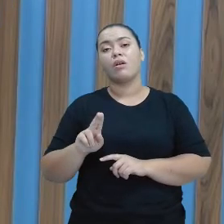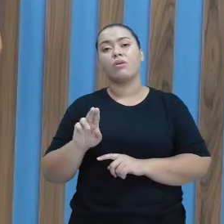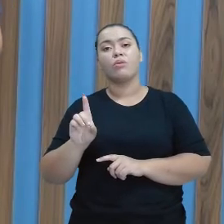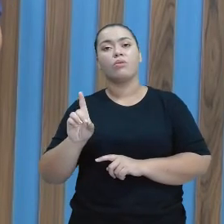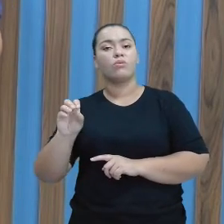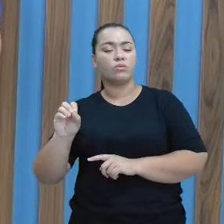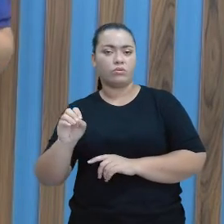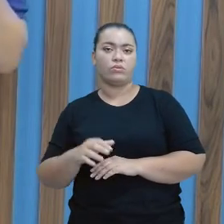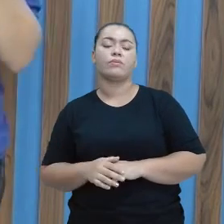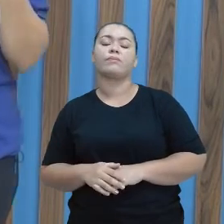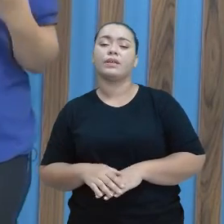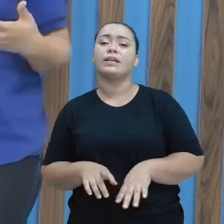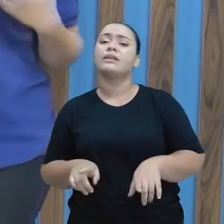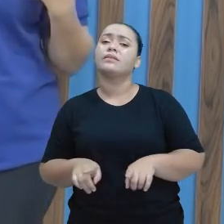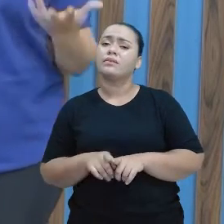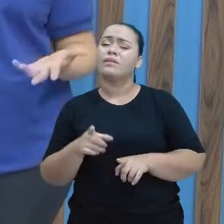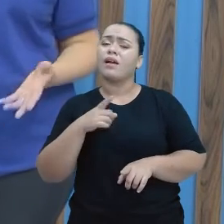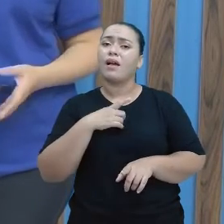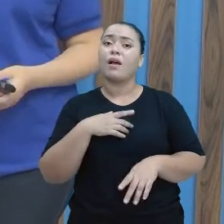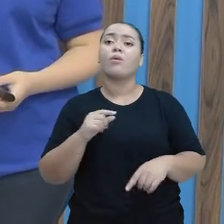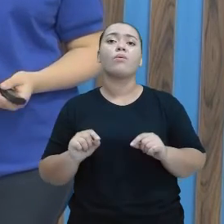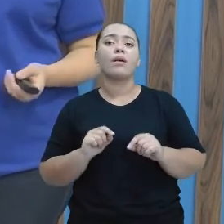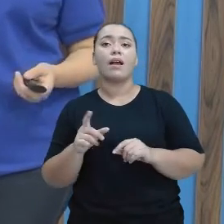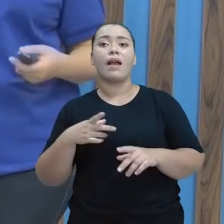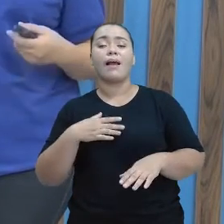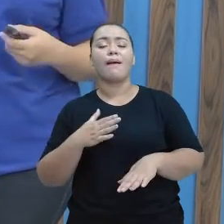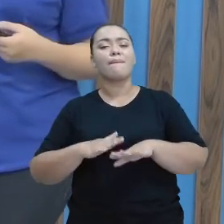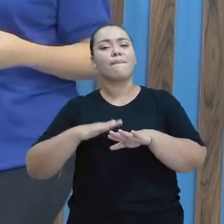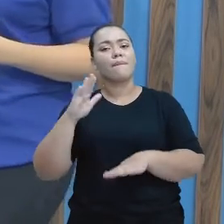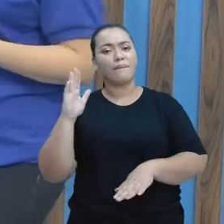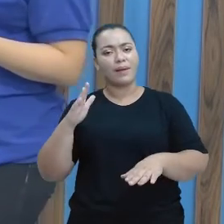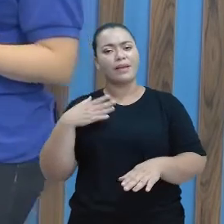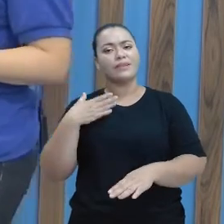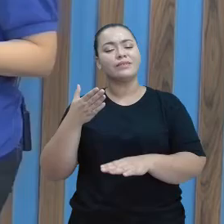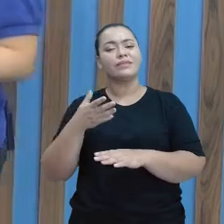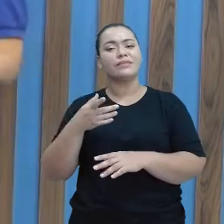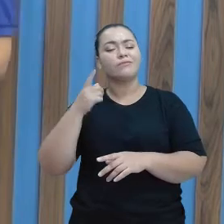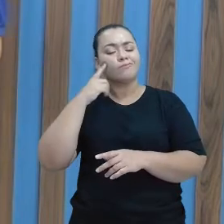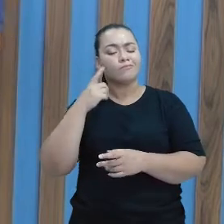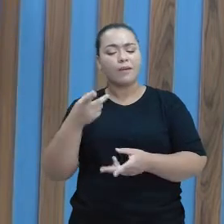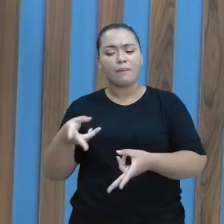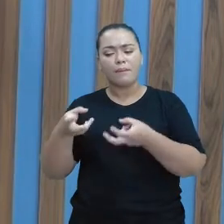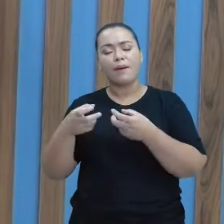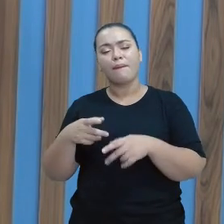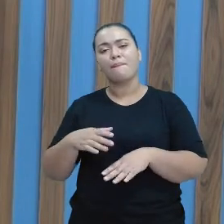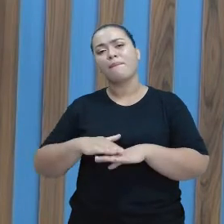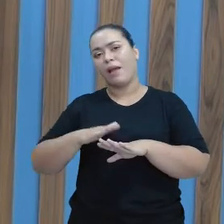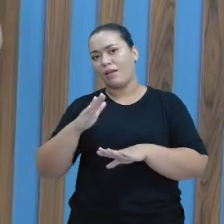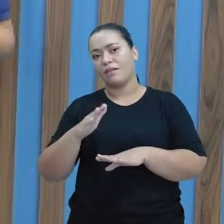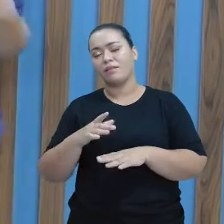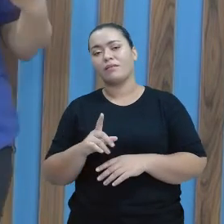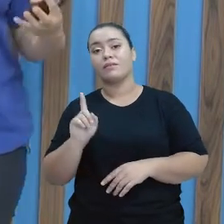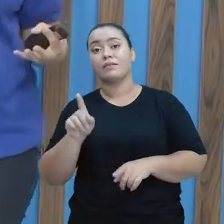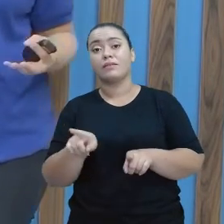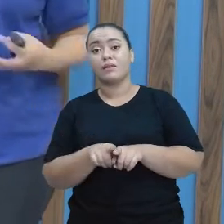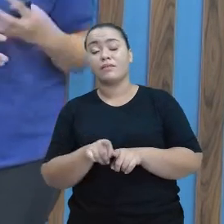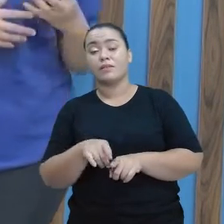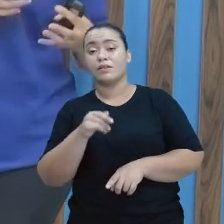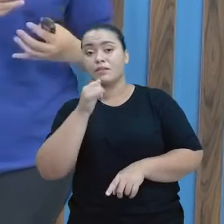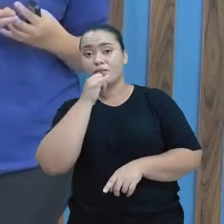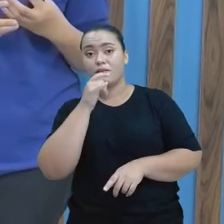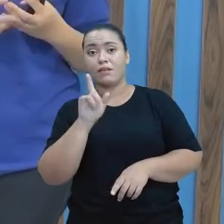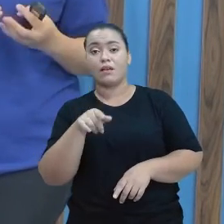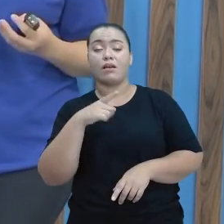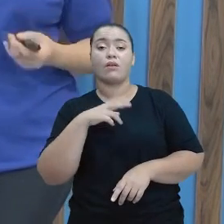gente tem alguns ângulos que têm mais frequência, né? Que a gente tem aí, além da aplicação do dia a dia, a gente tem os exemplos que